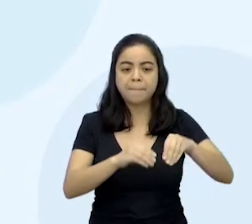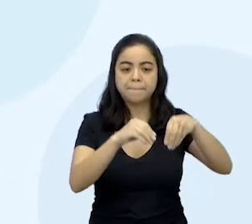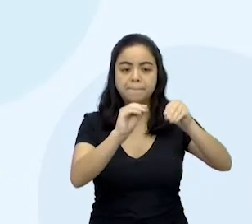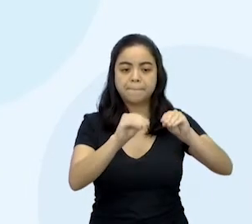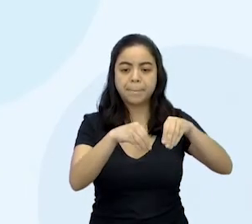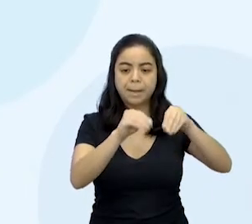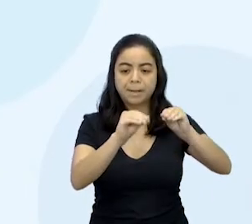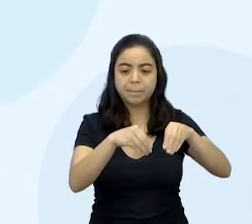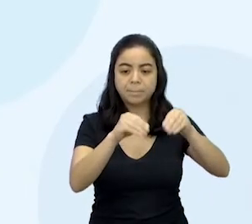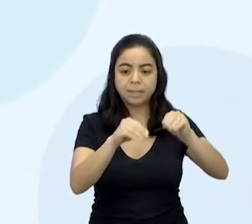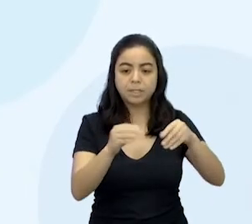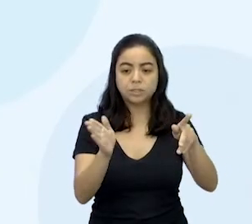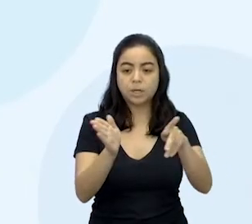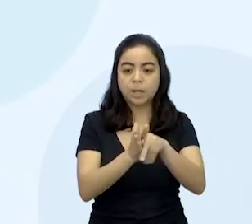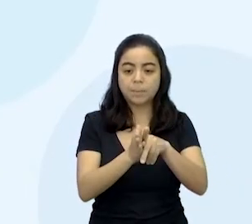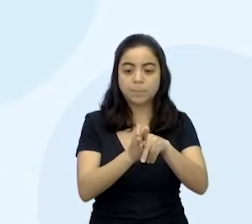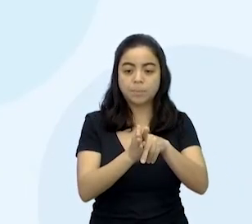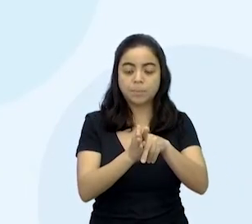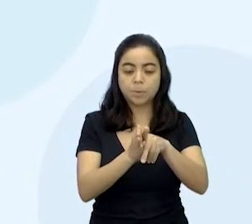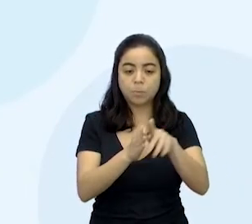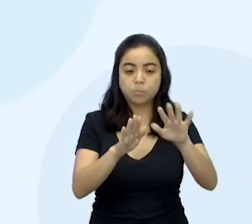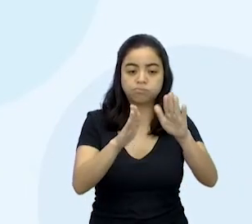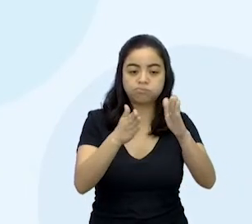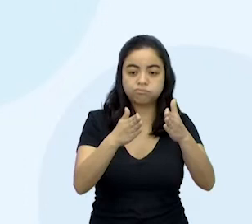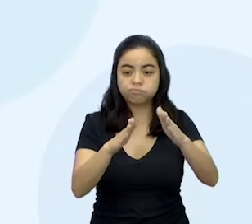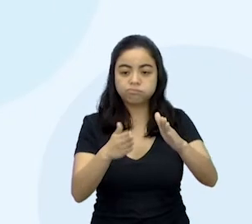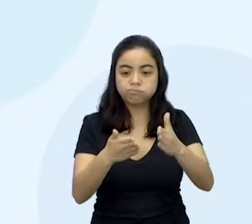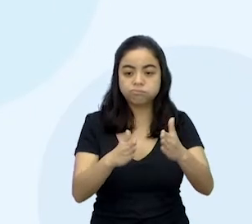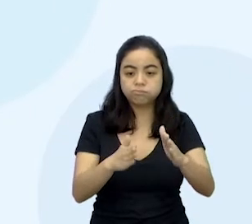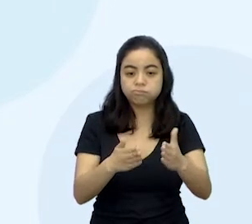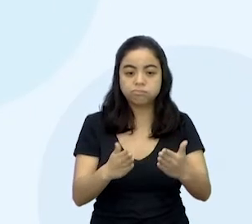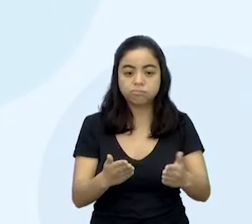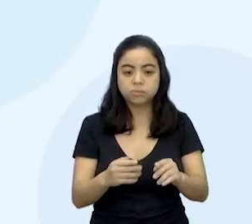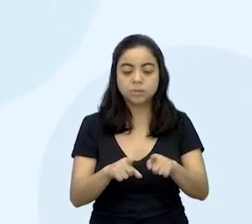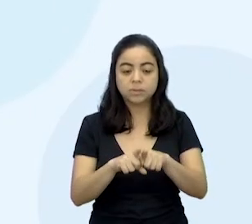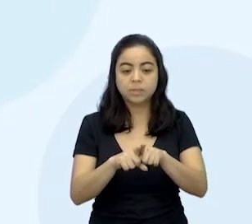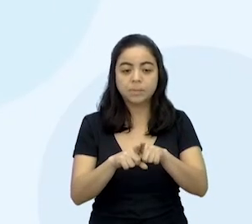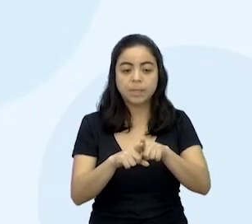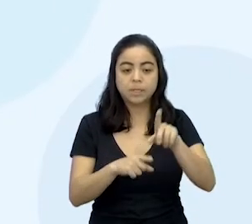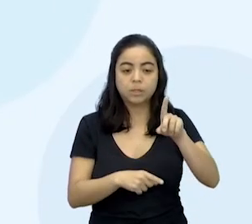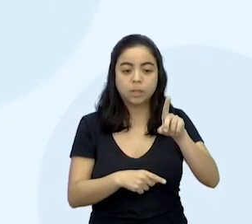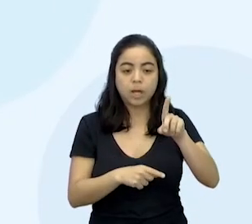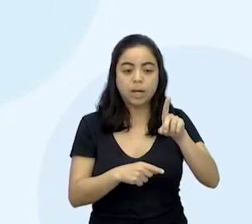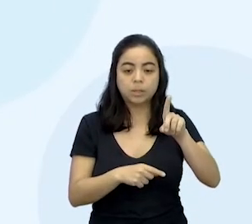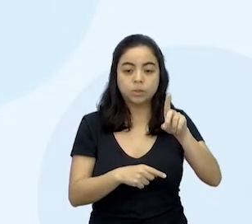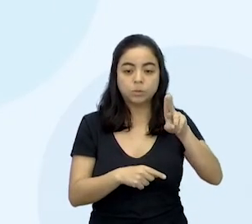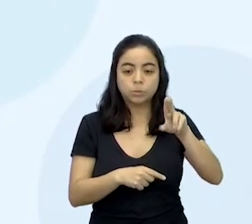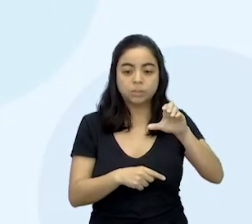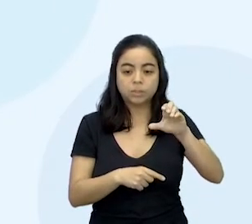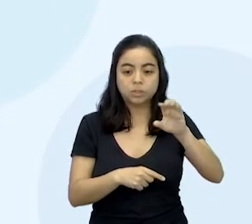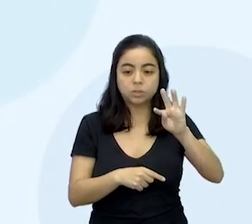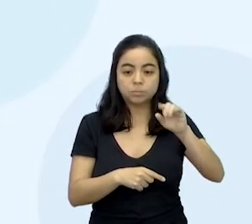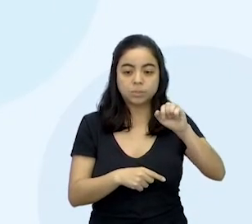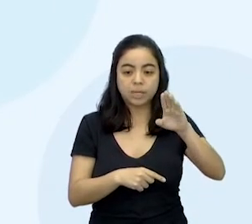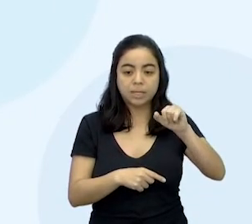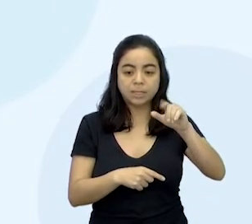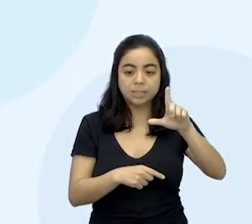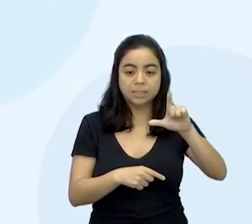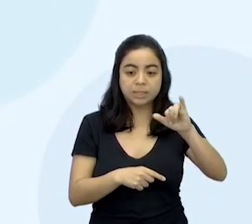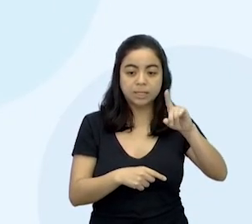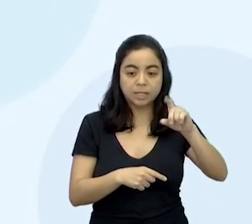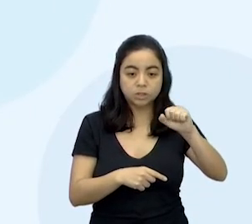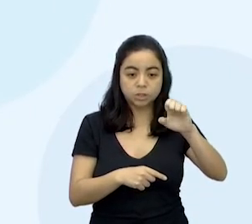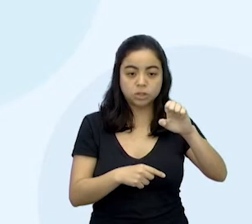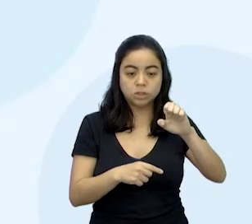Maleabilidade é uma propriedade aí do material ser moldado, ductibilidade dele ser transformado em fio, brilho, né?